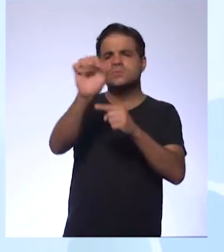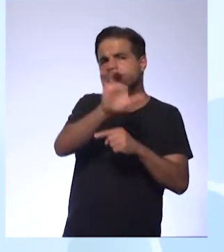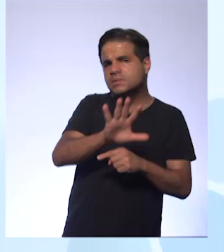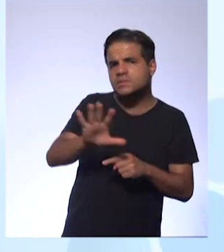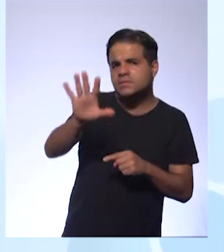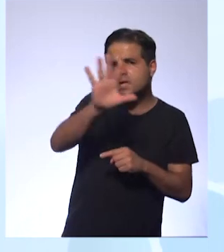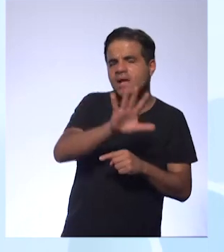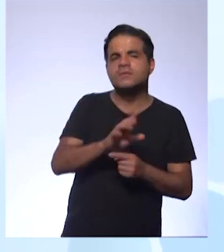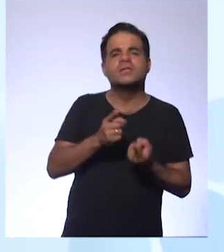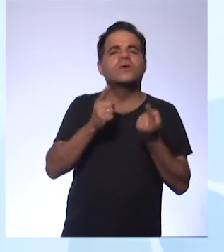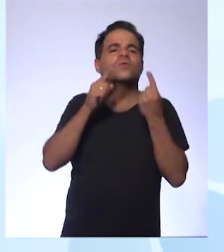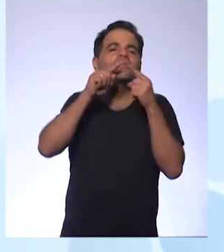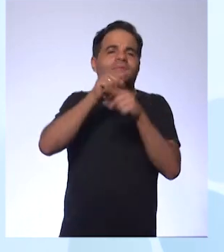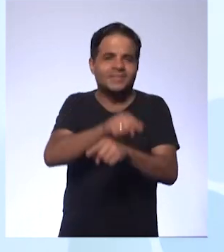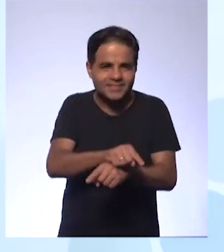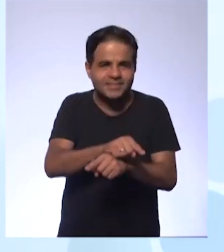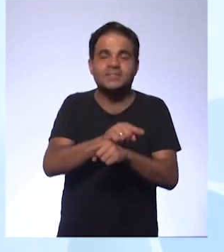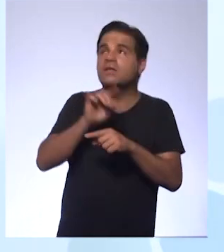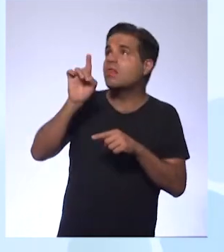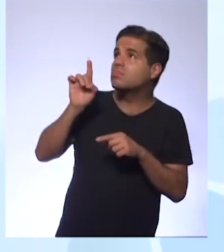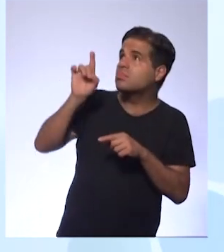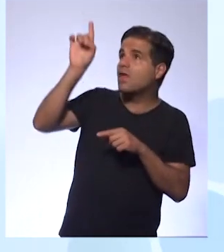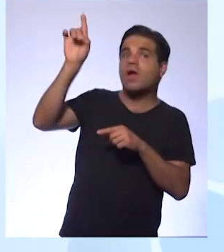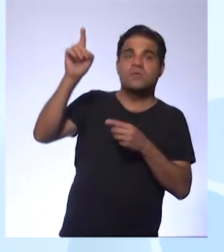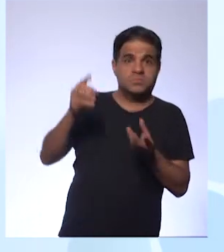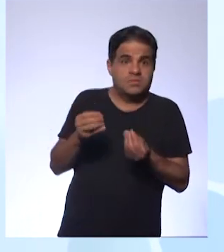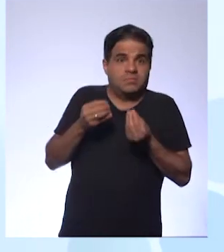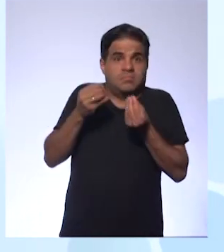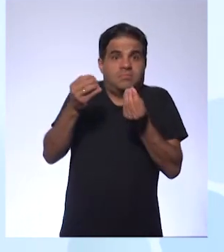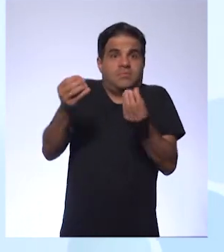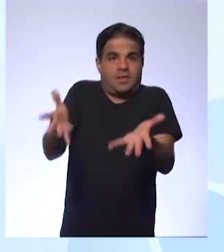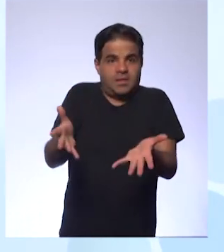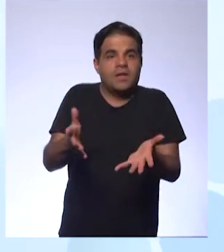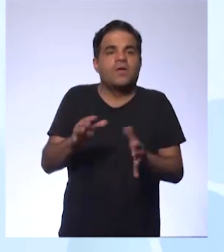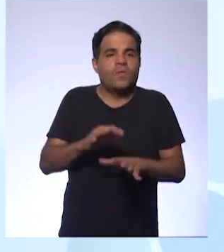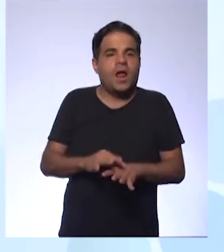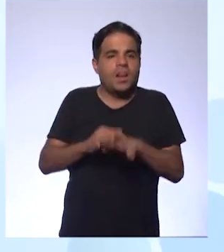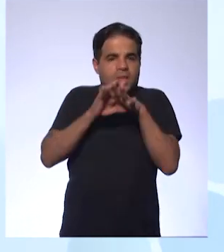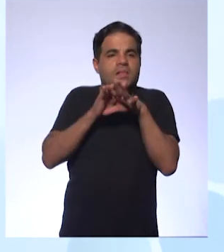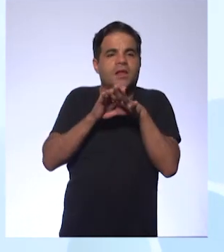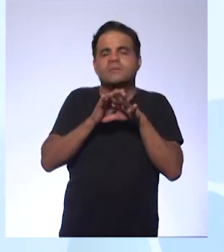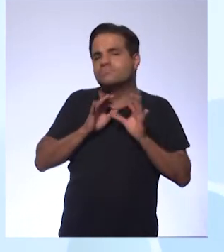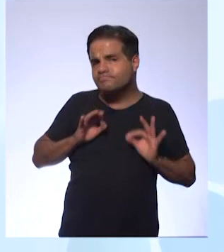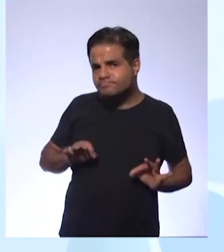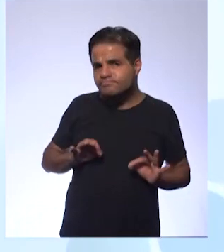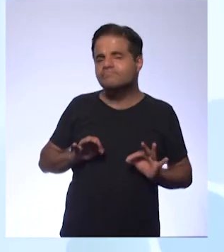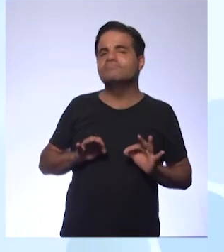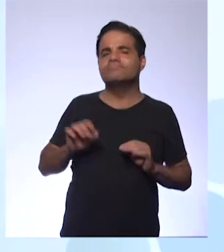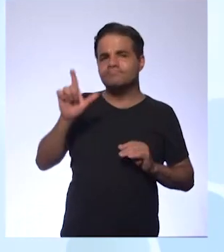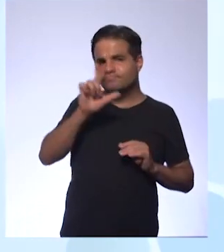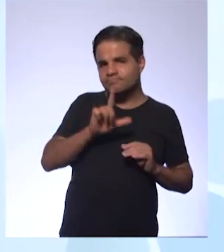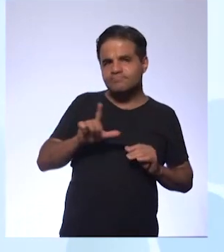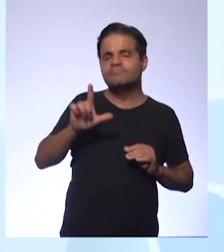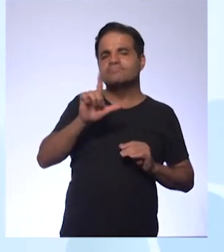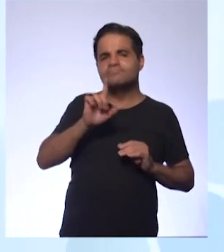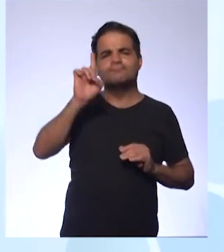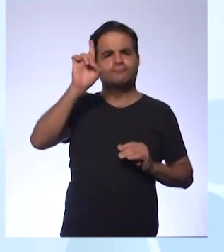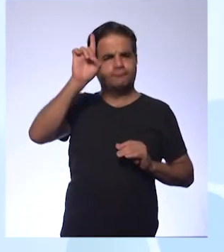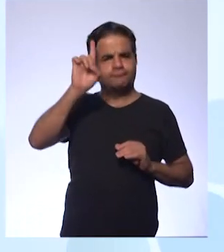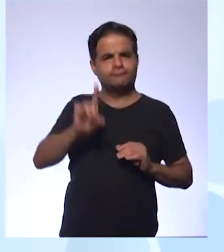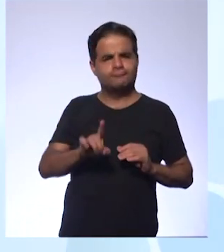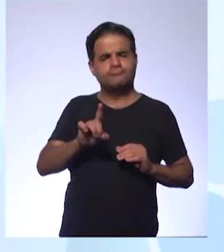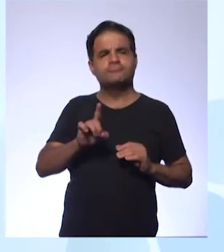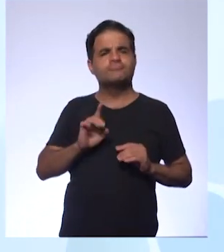estaria contrariando a Deus que conferiu a alguém a liderança. Essa era a lógica do direito divino dos